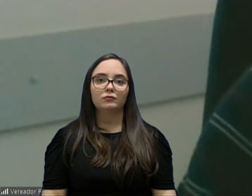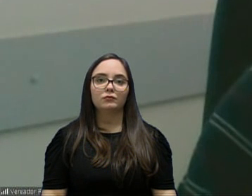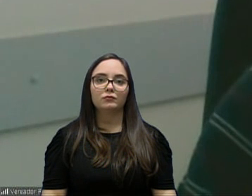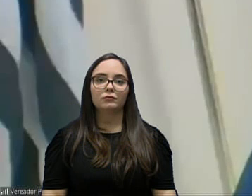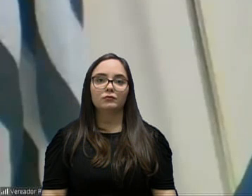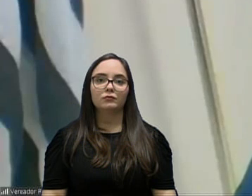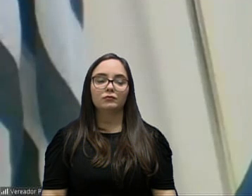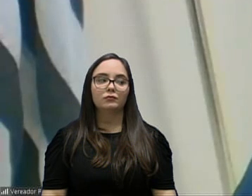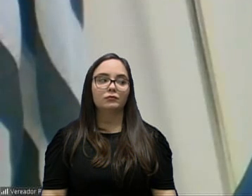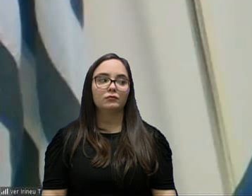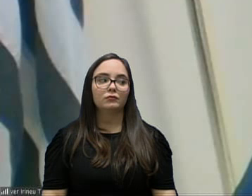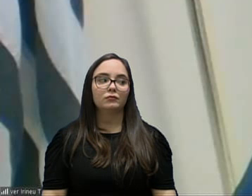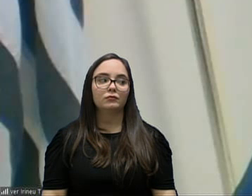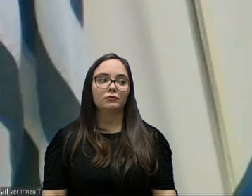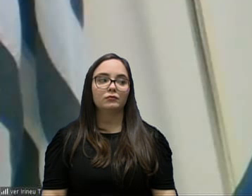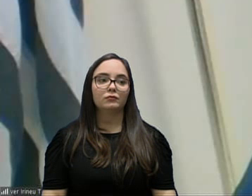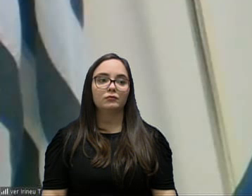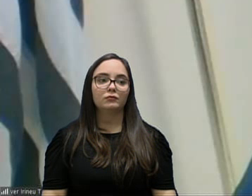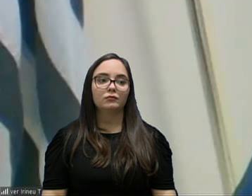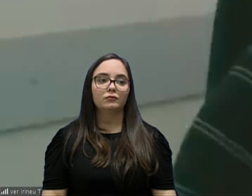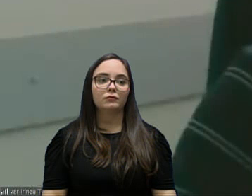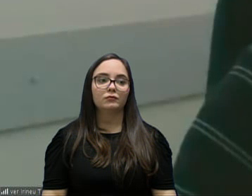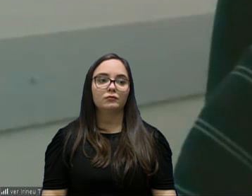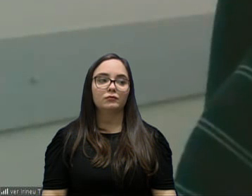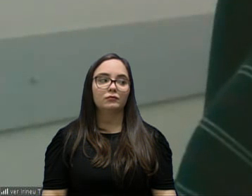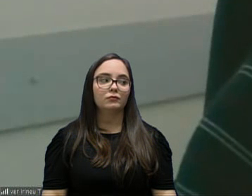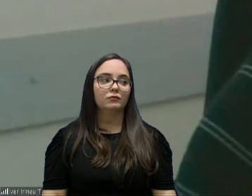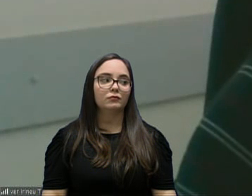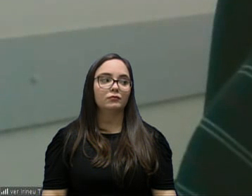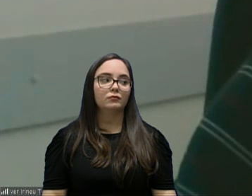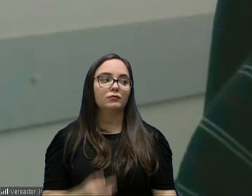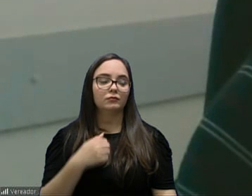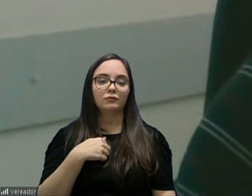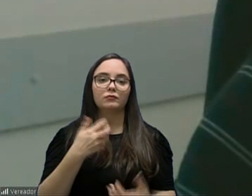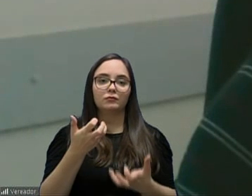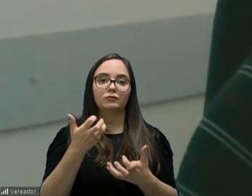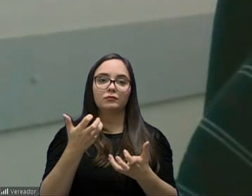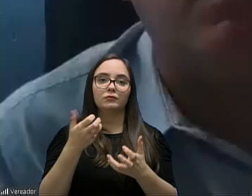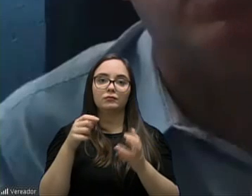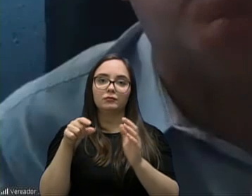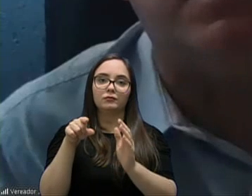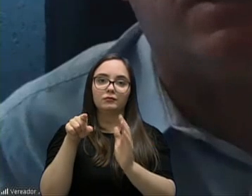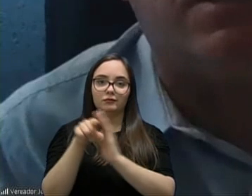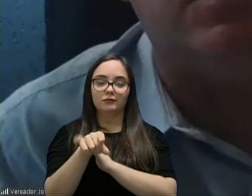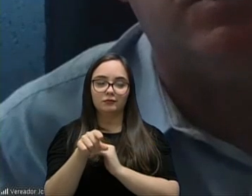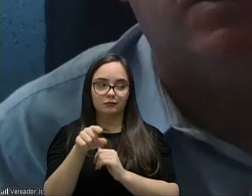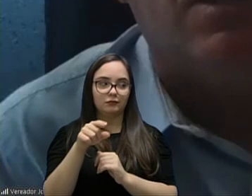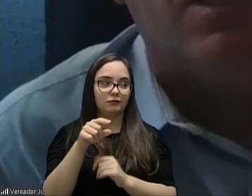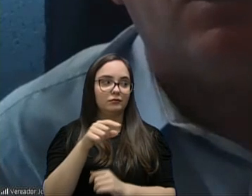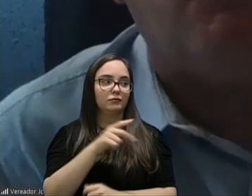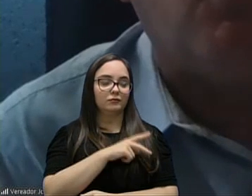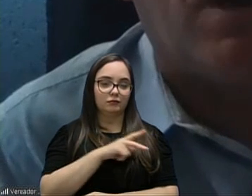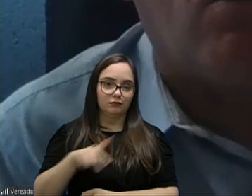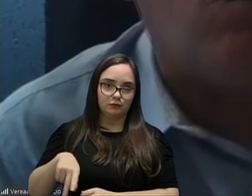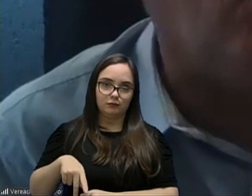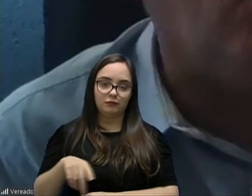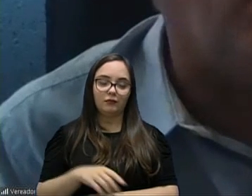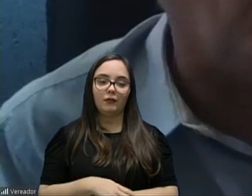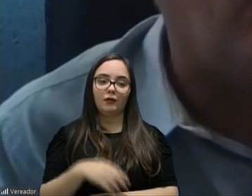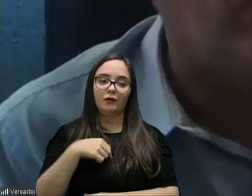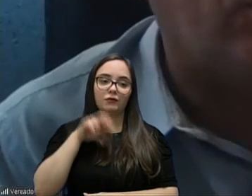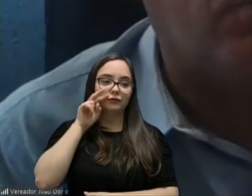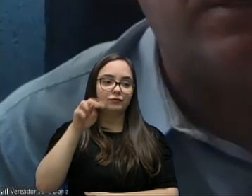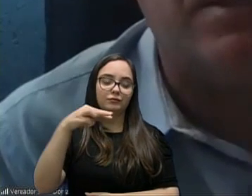o Renan está... Senhor presidente, eu gostaria de fazer uma colocação também, senhor presidente. Eu vi o